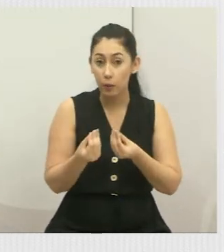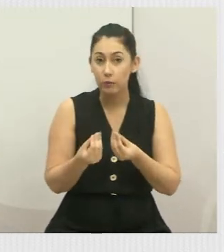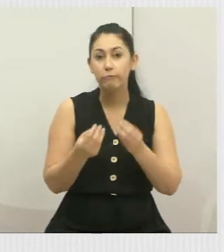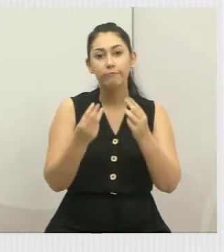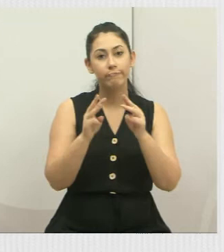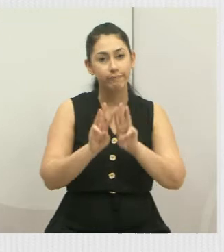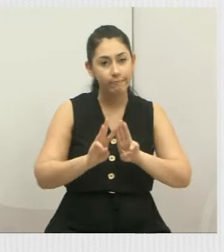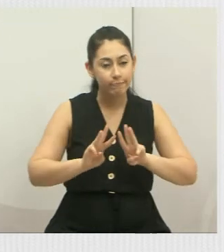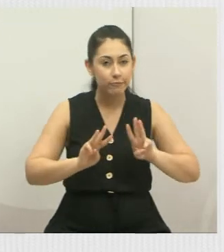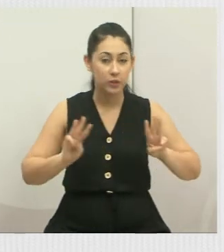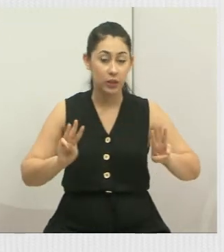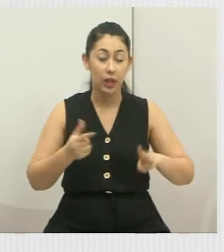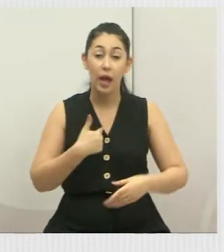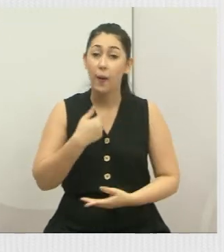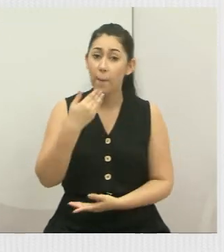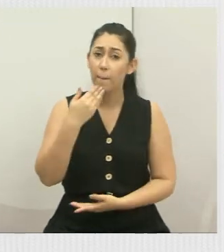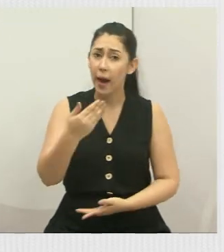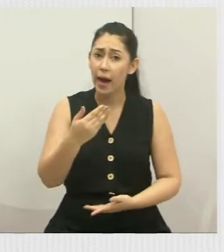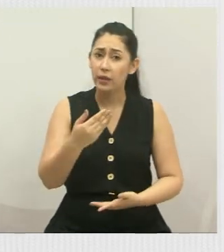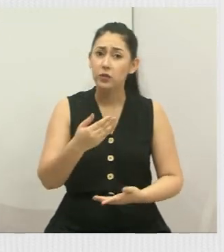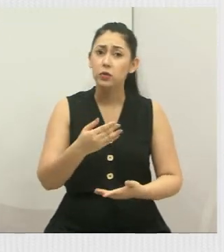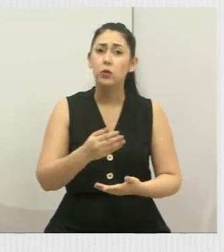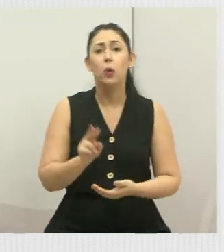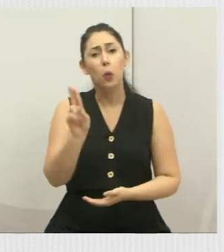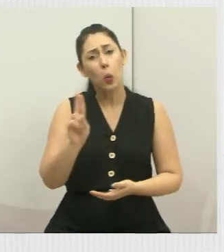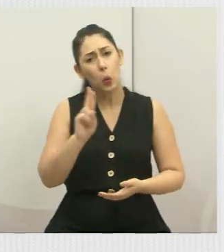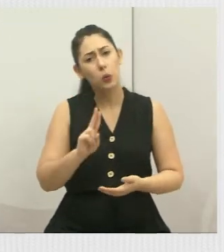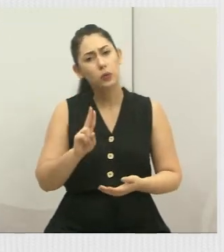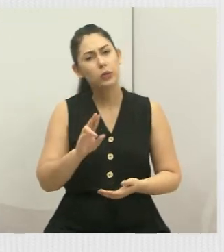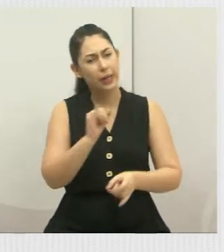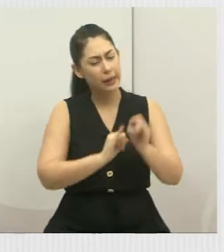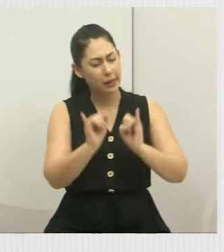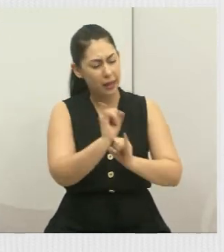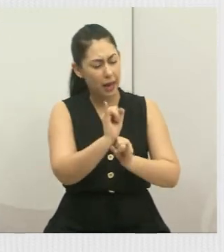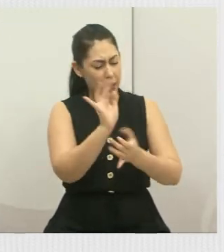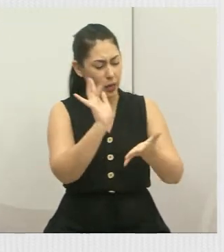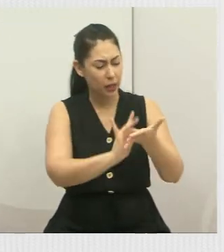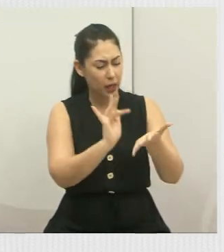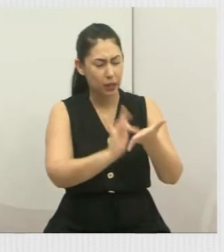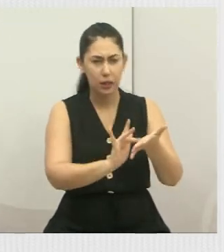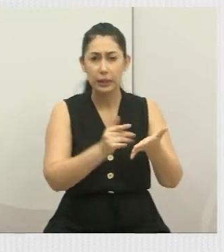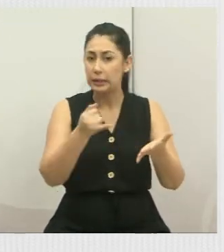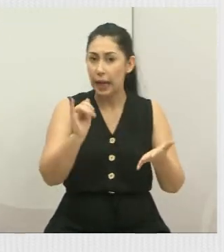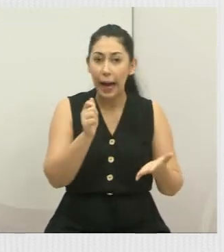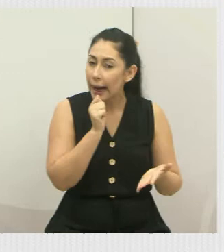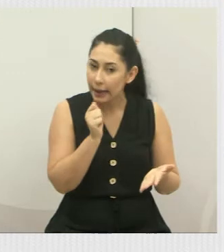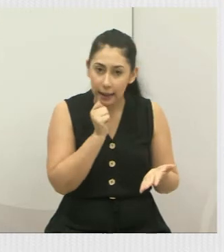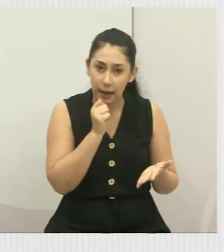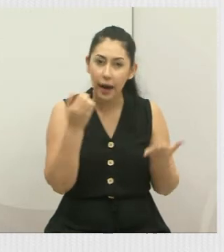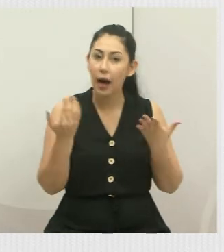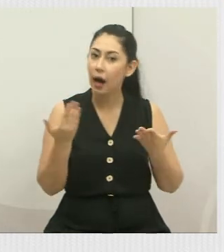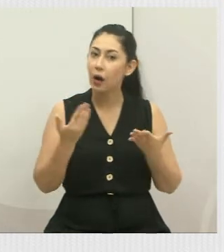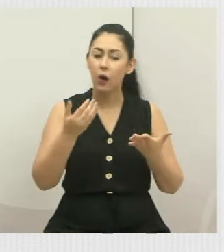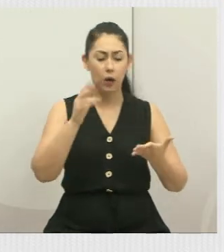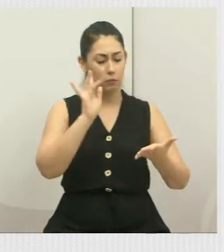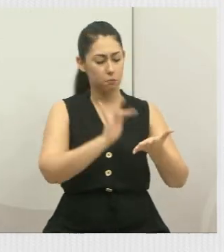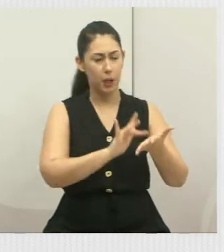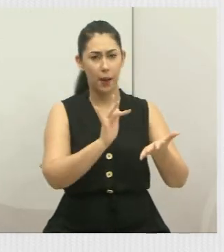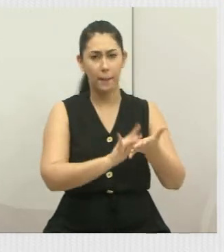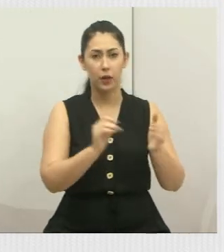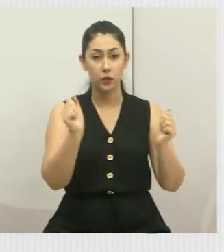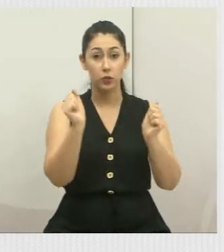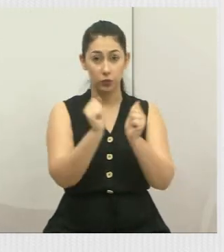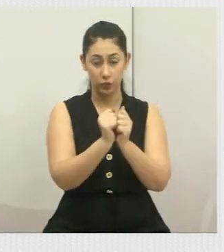Peço que você acesse agora através do seu celular e tablet. Se você não fez isso lá no início, faça isso agora para que você possa me